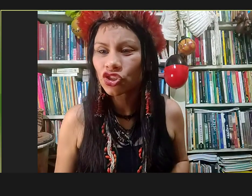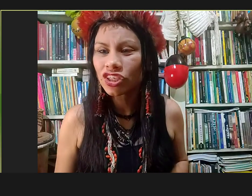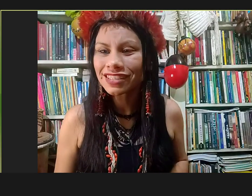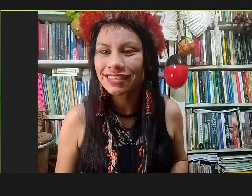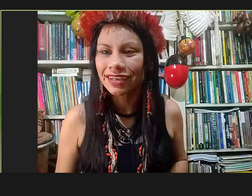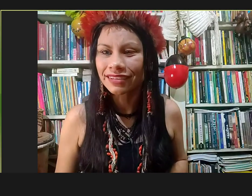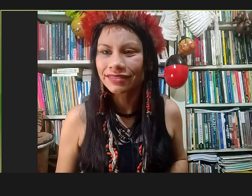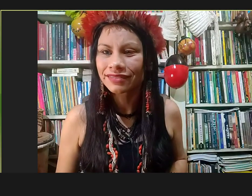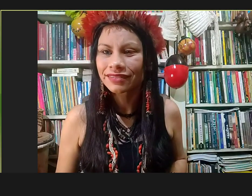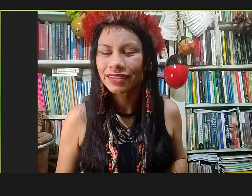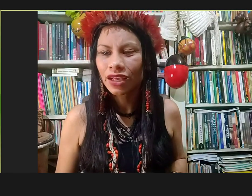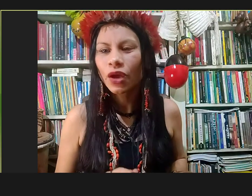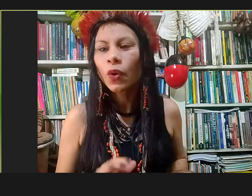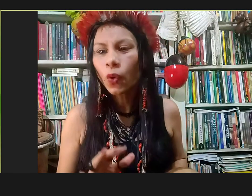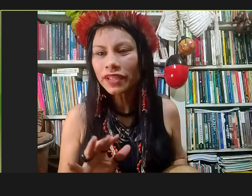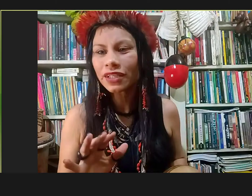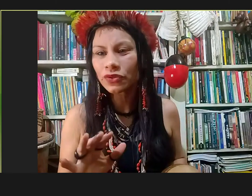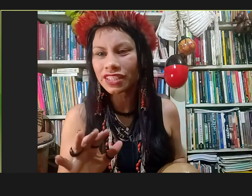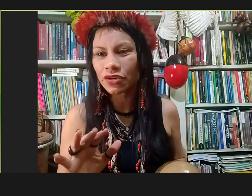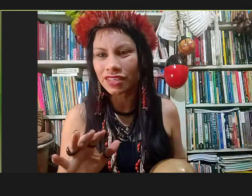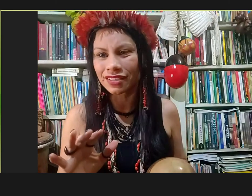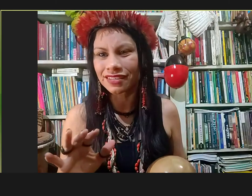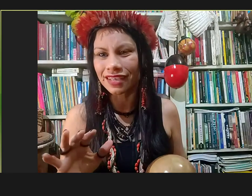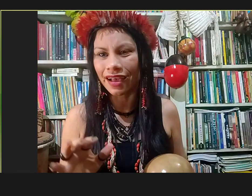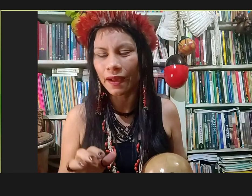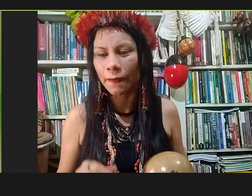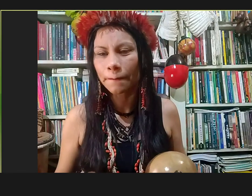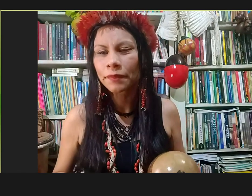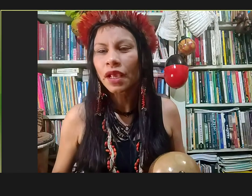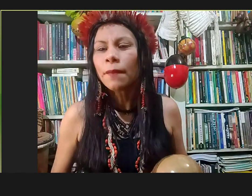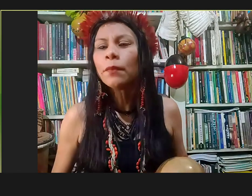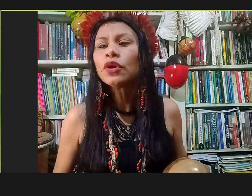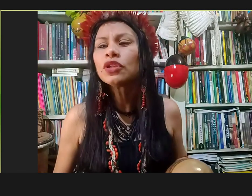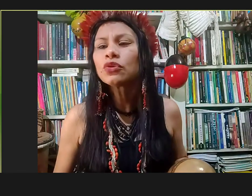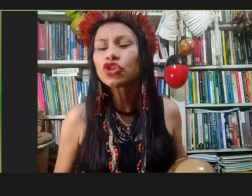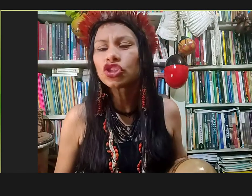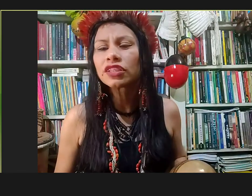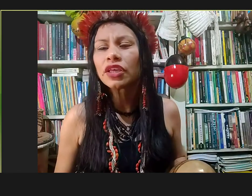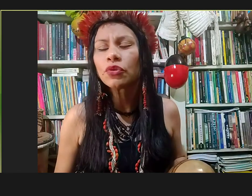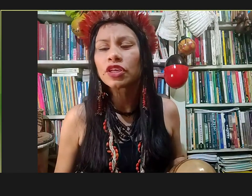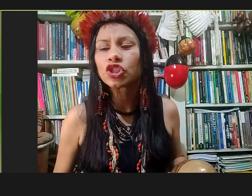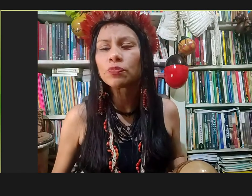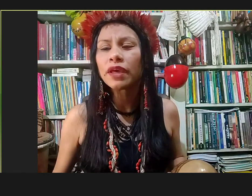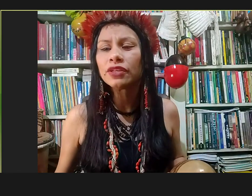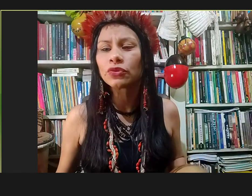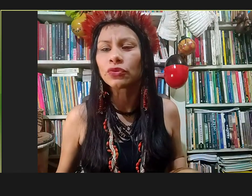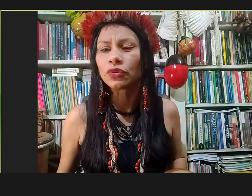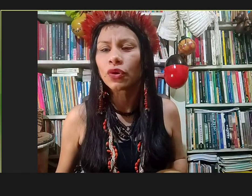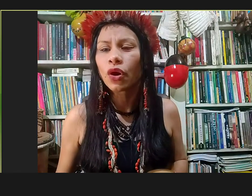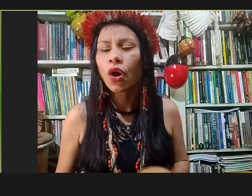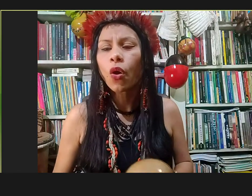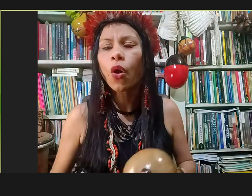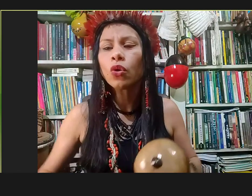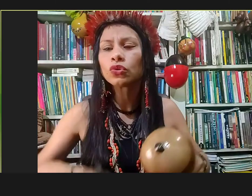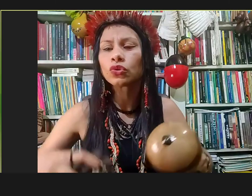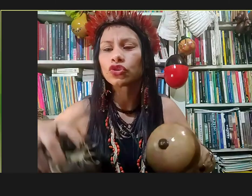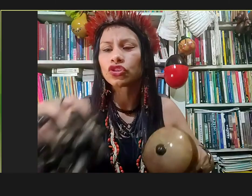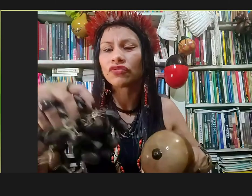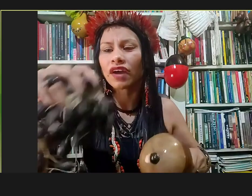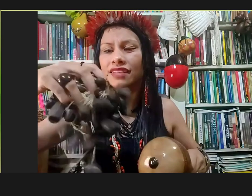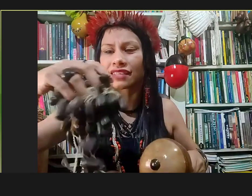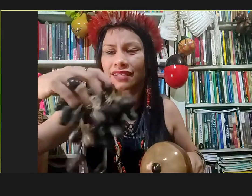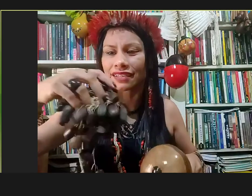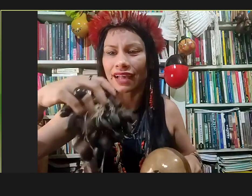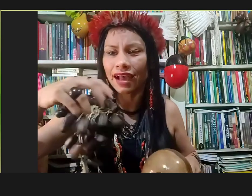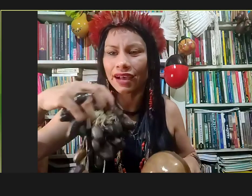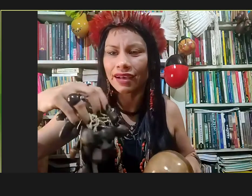Amazônia mestiça, cuida dos seus sem cessar. Muitos te têm o respeito, outros